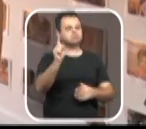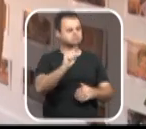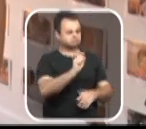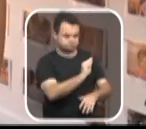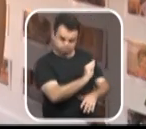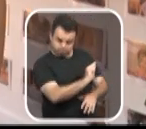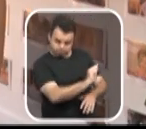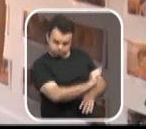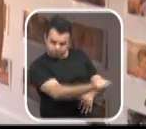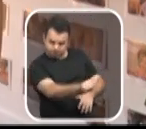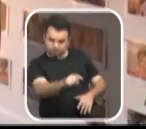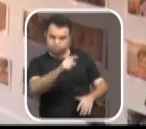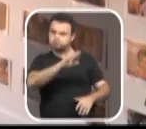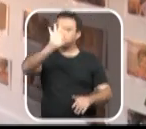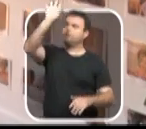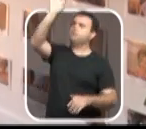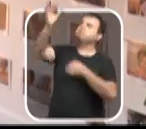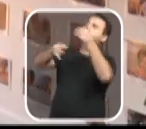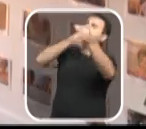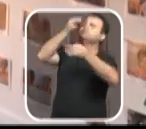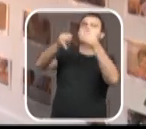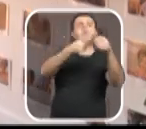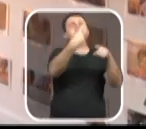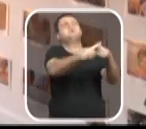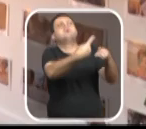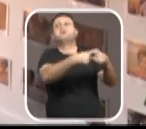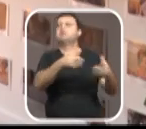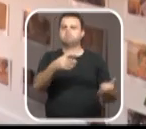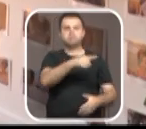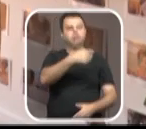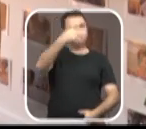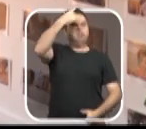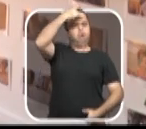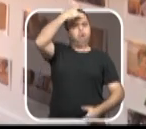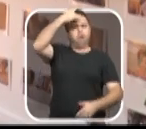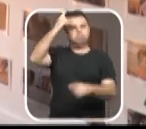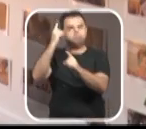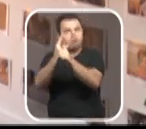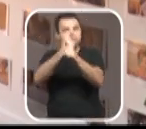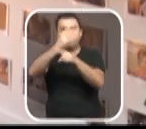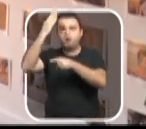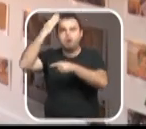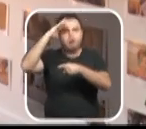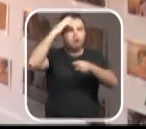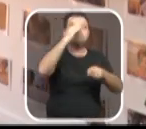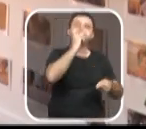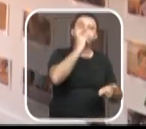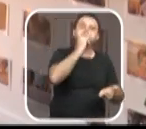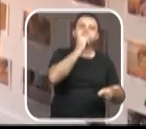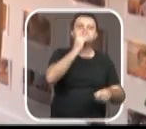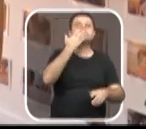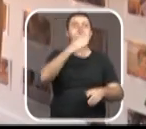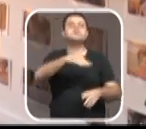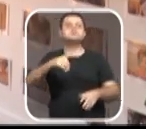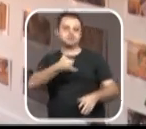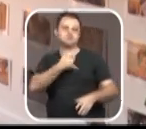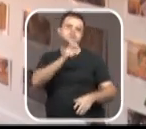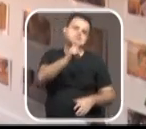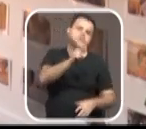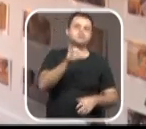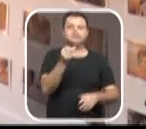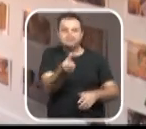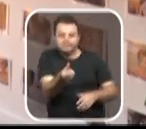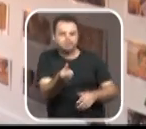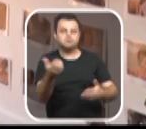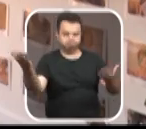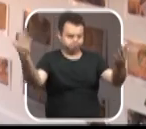dos processos de maneira ativa e consciente. Então, quando você bota uma criança de 5, 6 anos para fazer uma assembleia, para